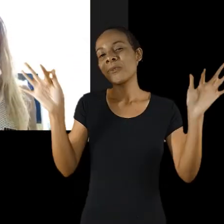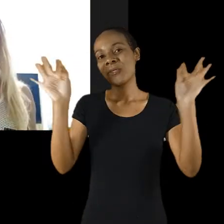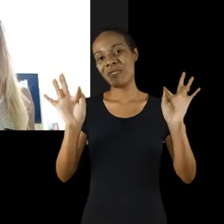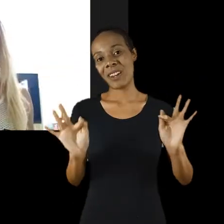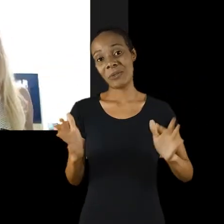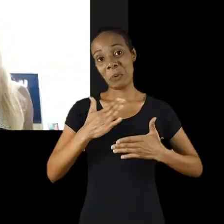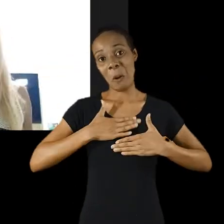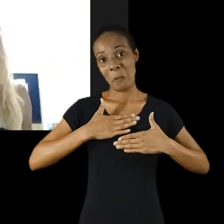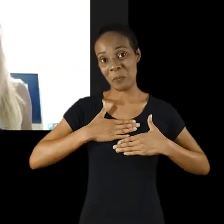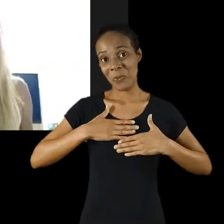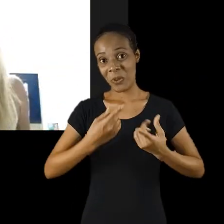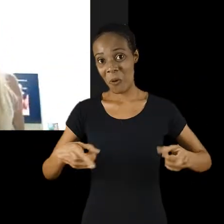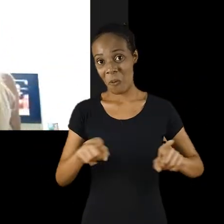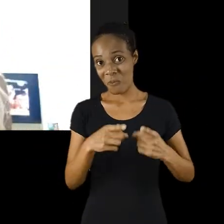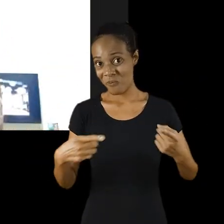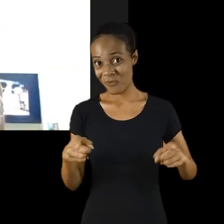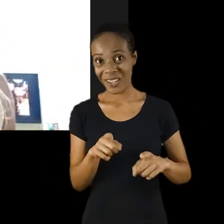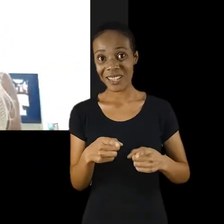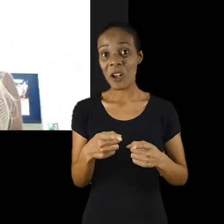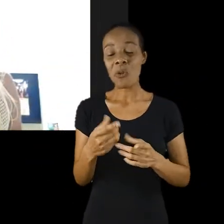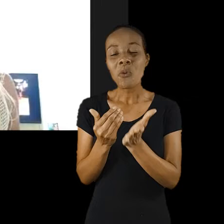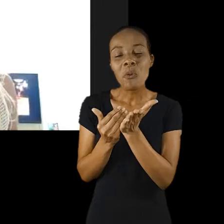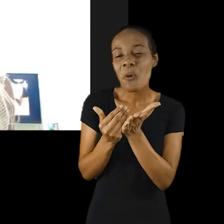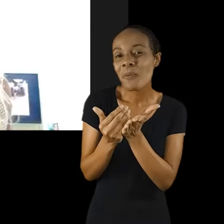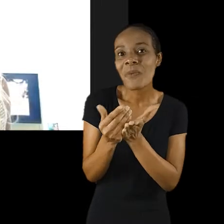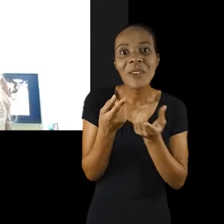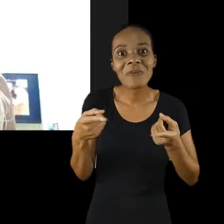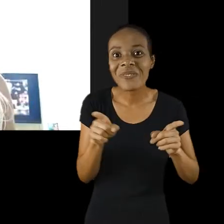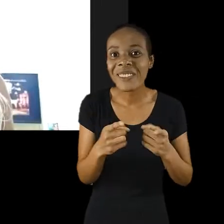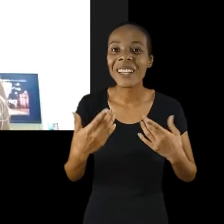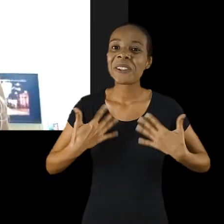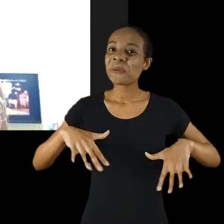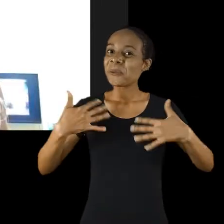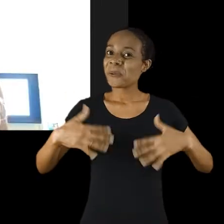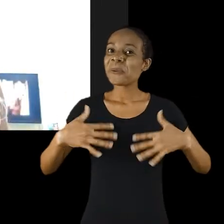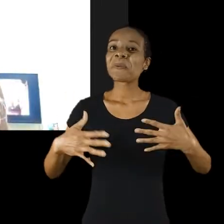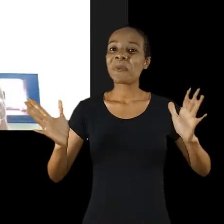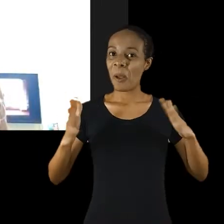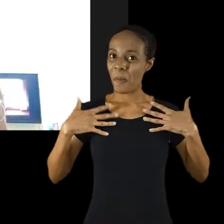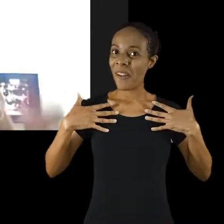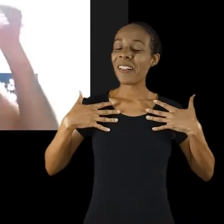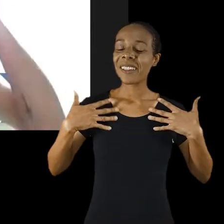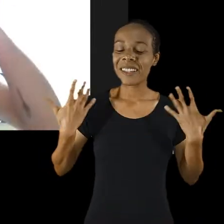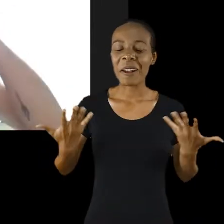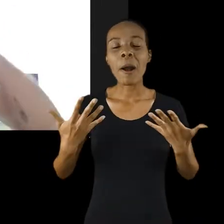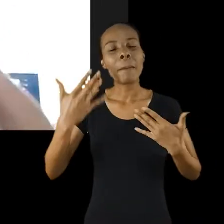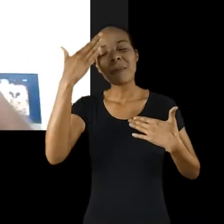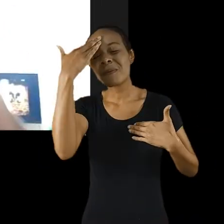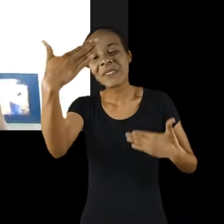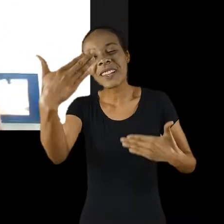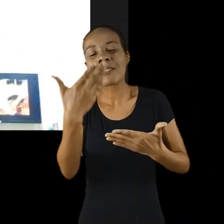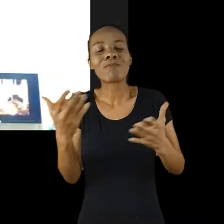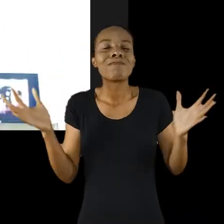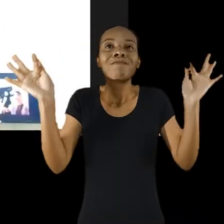no começo, eu fico fingindo costume, mas eu fico passada. Então, assim, muito obrigada, sou super feliz de estar aqui com